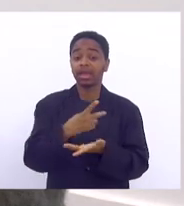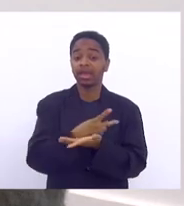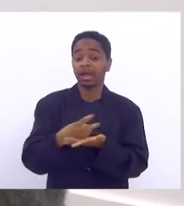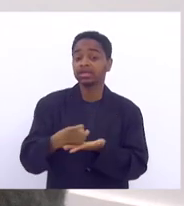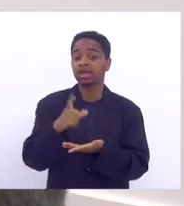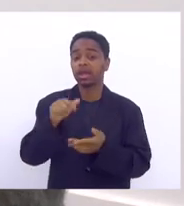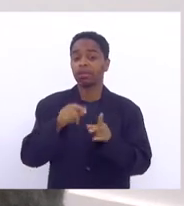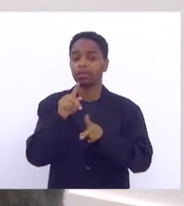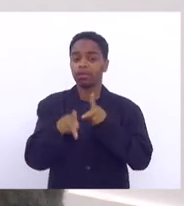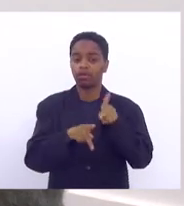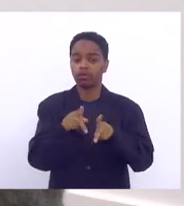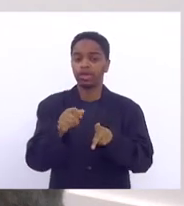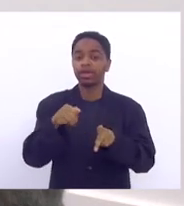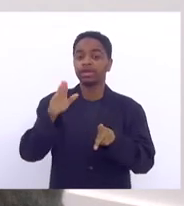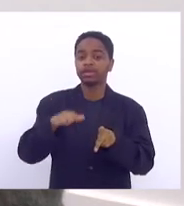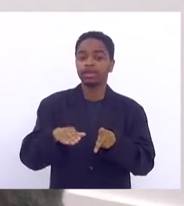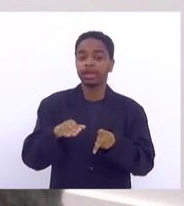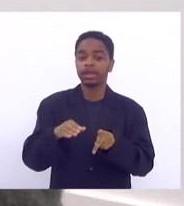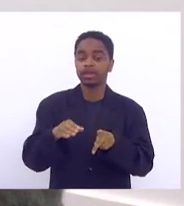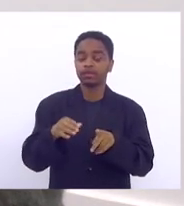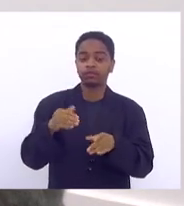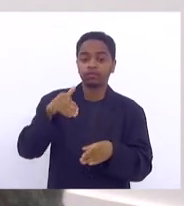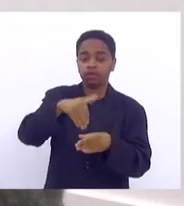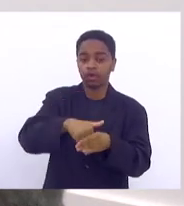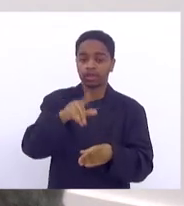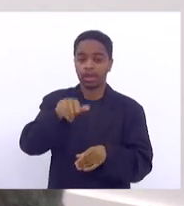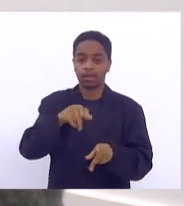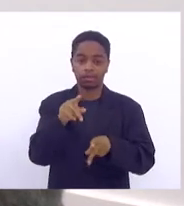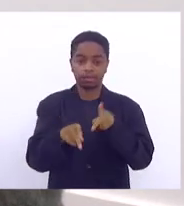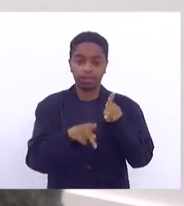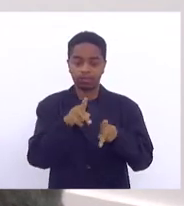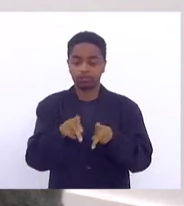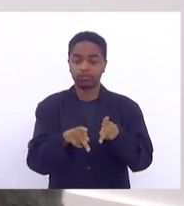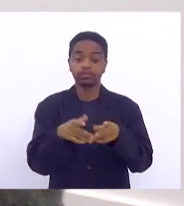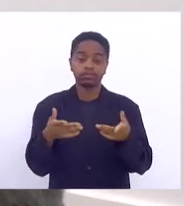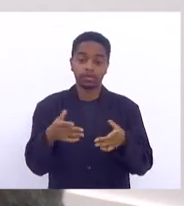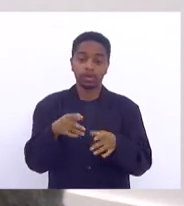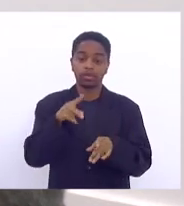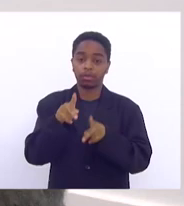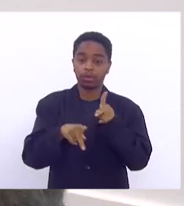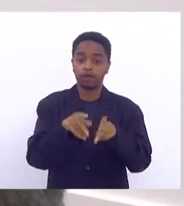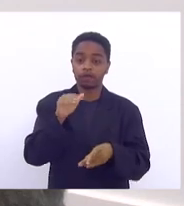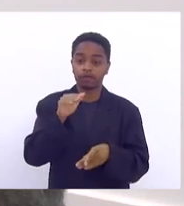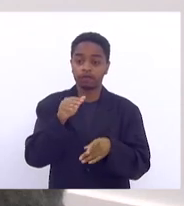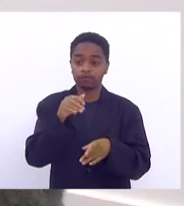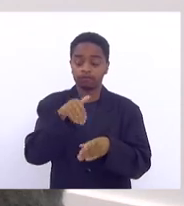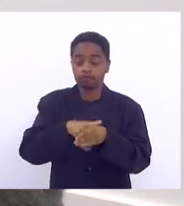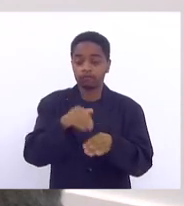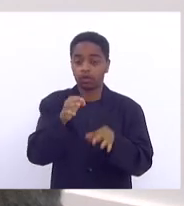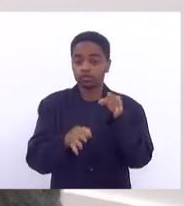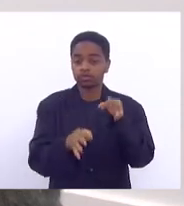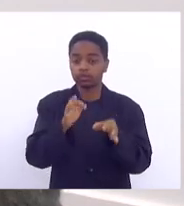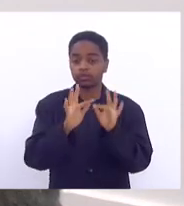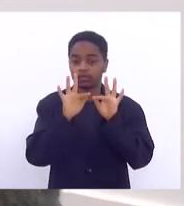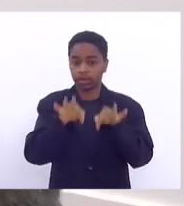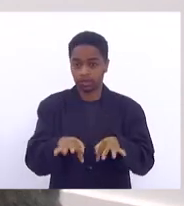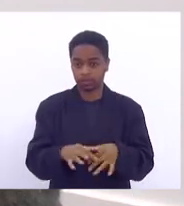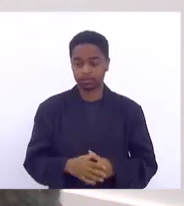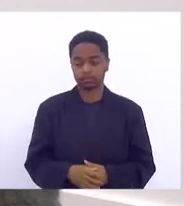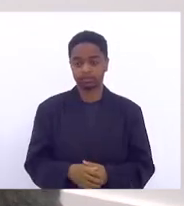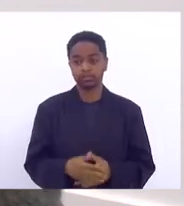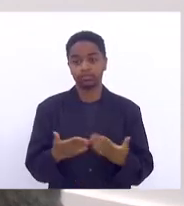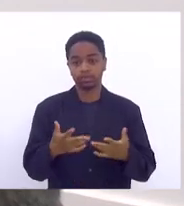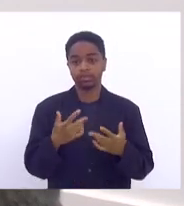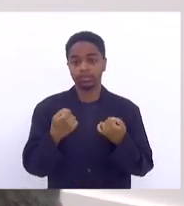aqui é o povo é o povo que é o julgador final por isso que eu tenho muito cuidado como vossa vossa